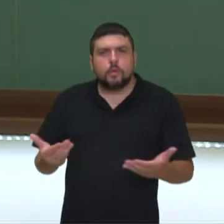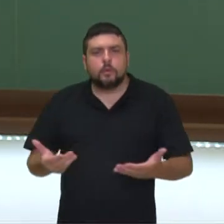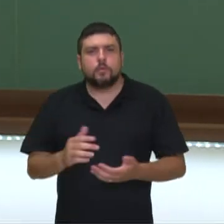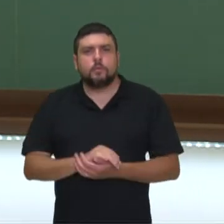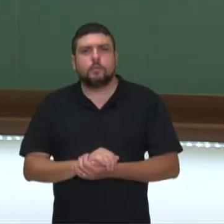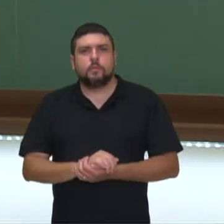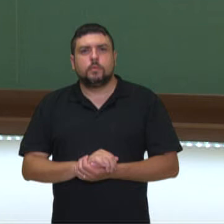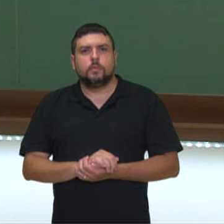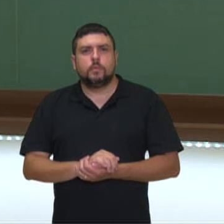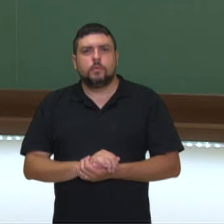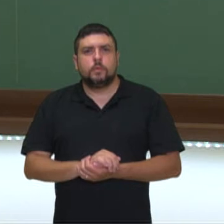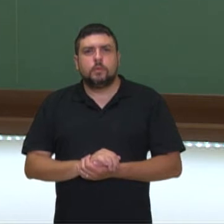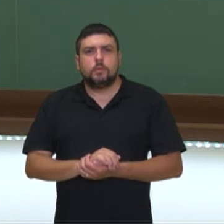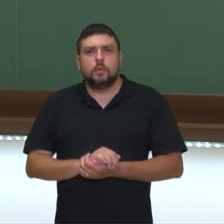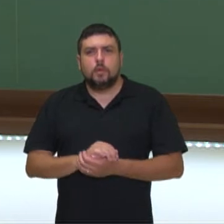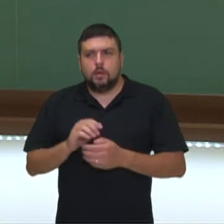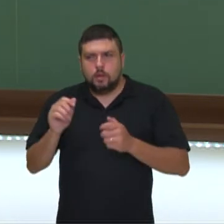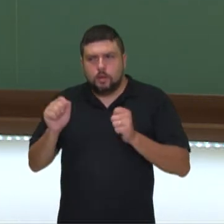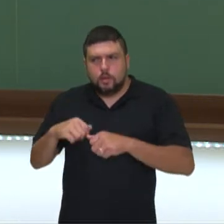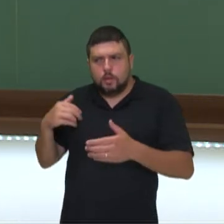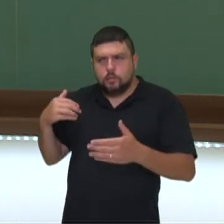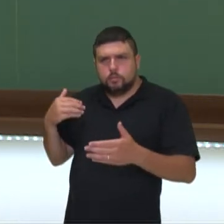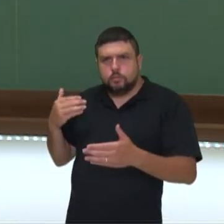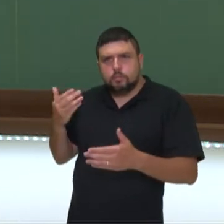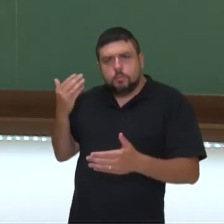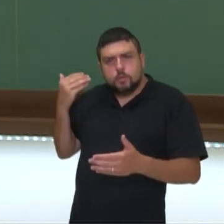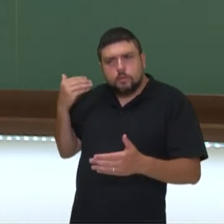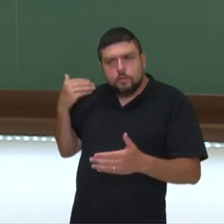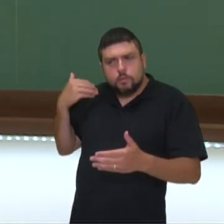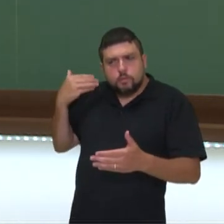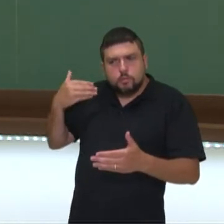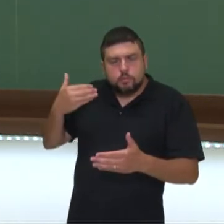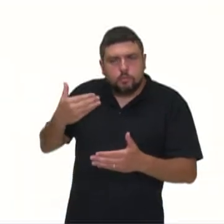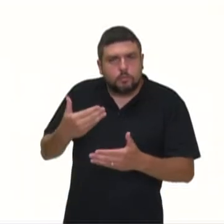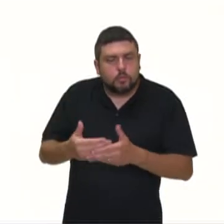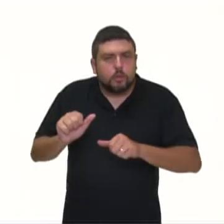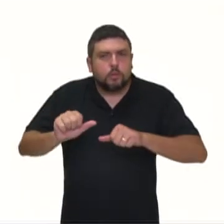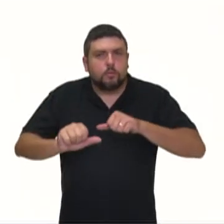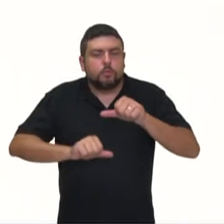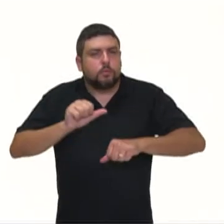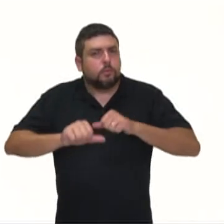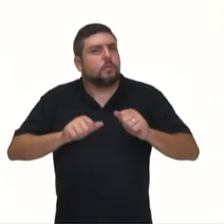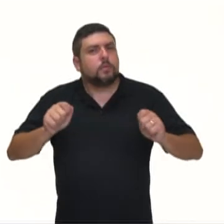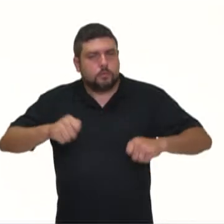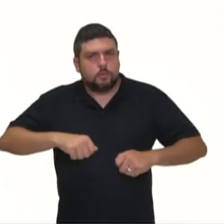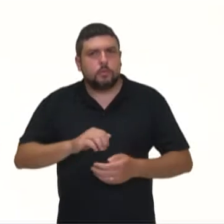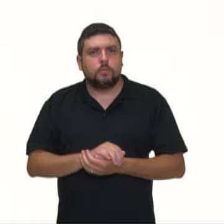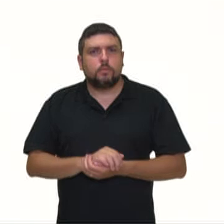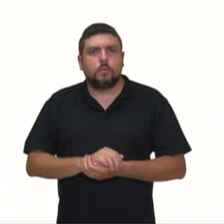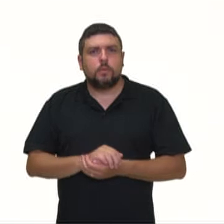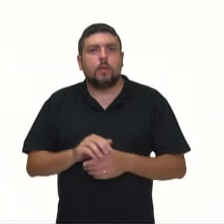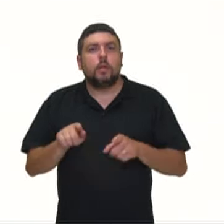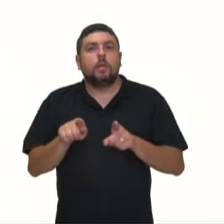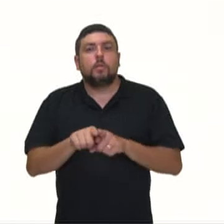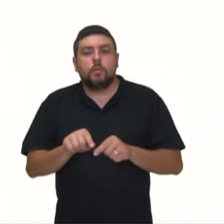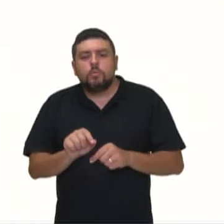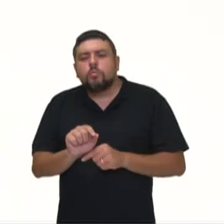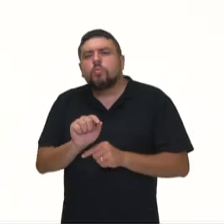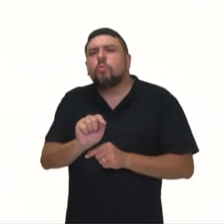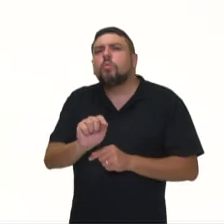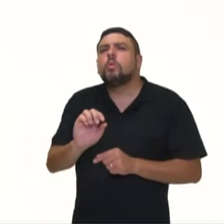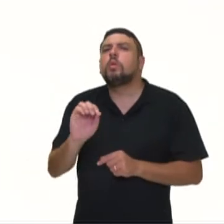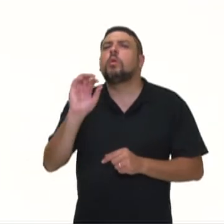possível mudar a situação dessa ação justamente por isso, porque ele está rolando ainda. E a ênfase está em o que aconteceu e não em